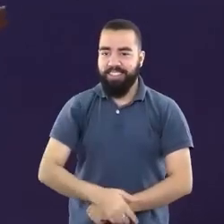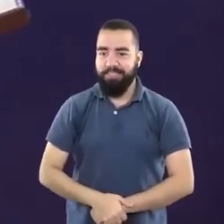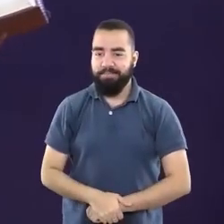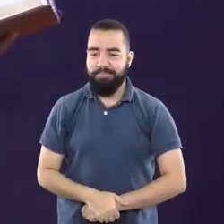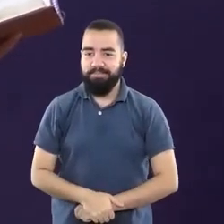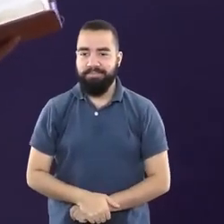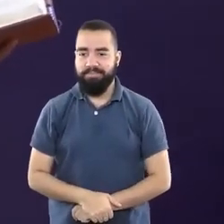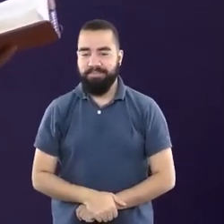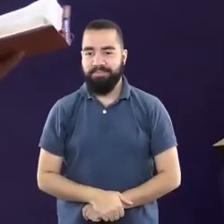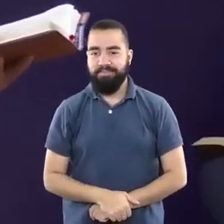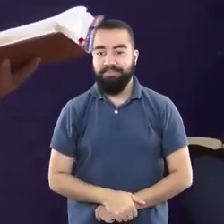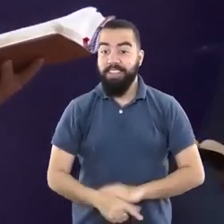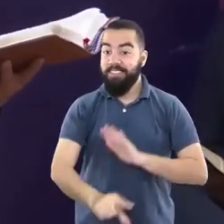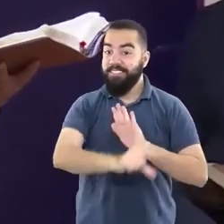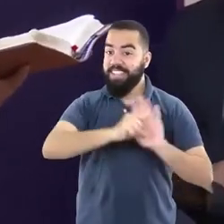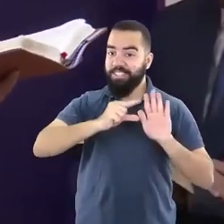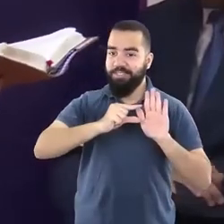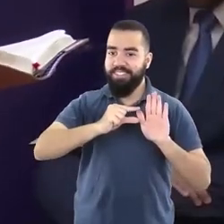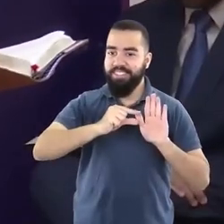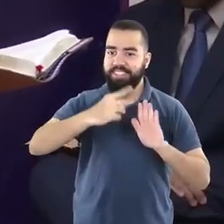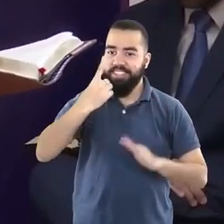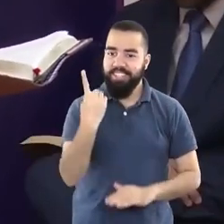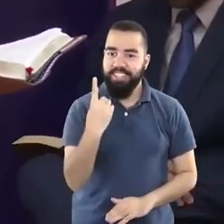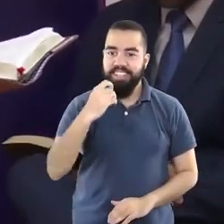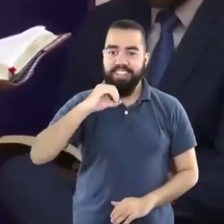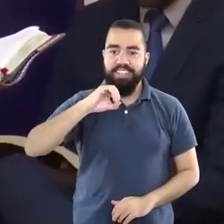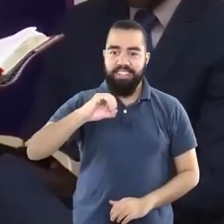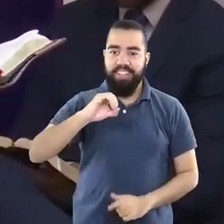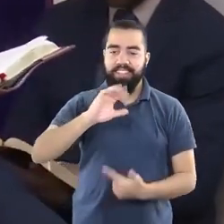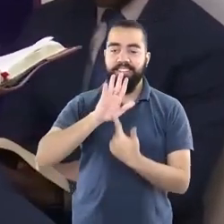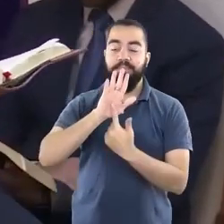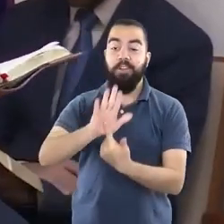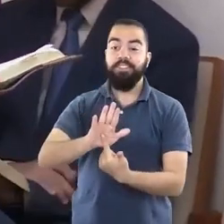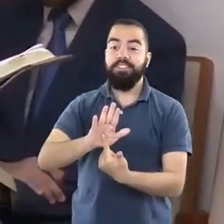E o que é que está escrito no verso 10? Mudou o Senhor a sorte de Jó,